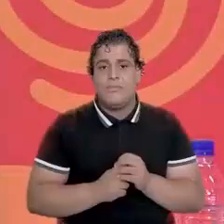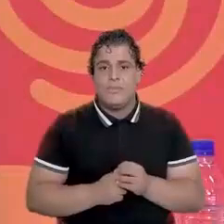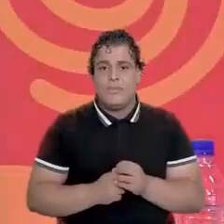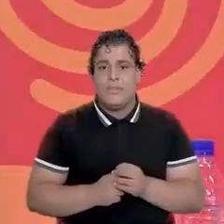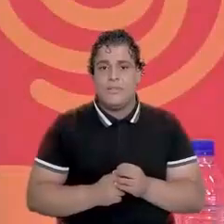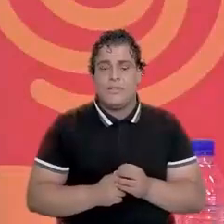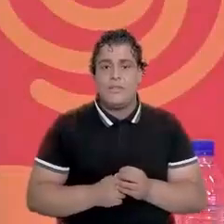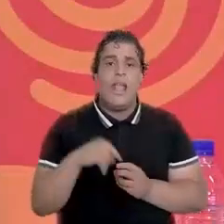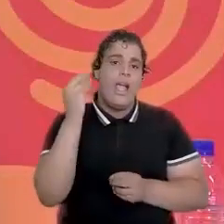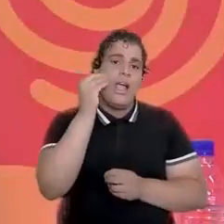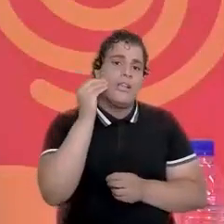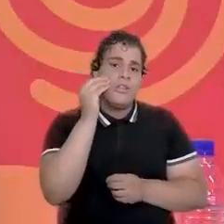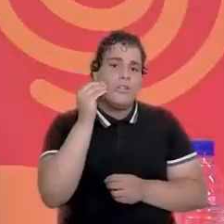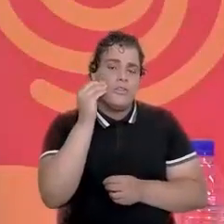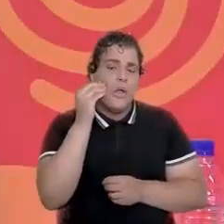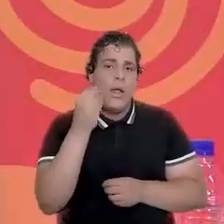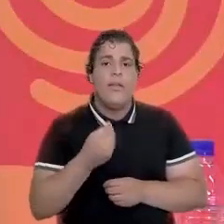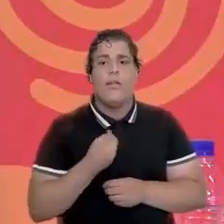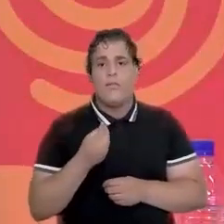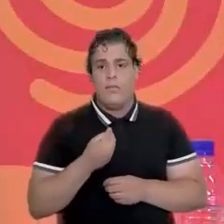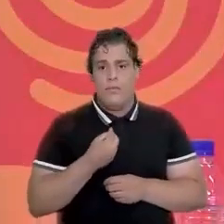vida como